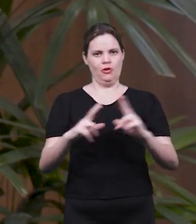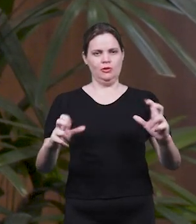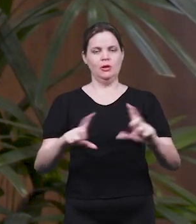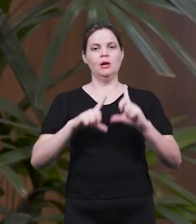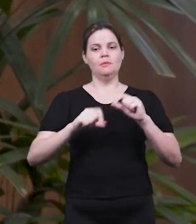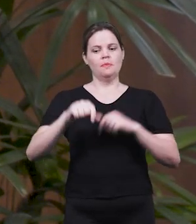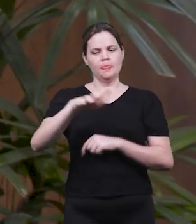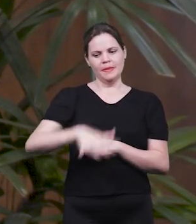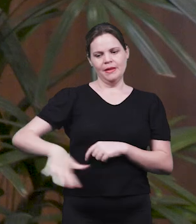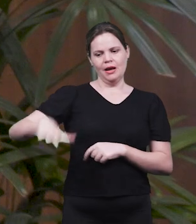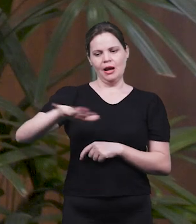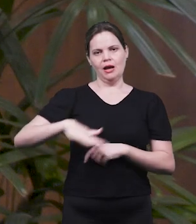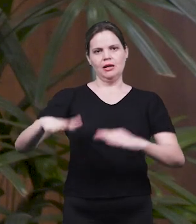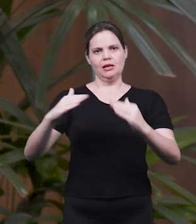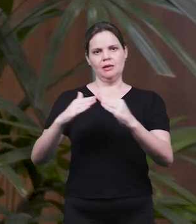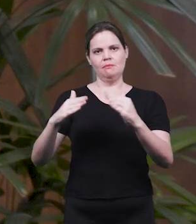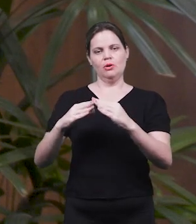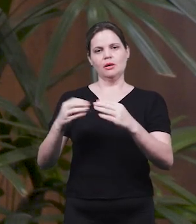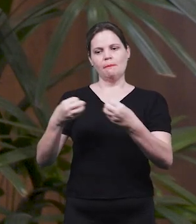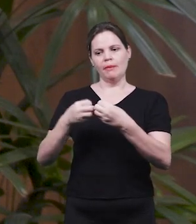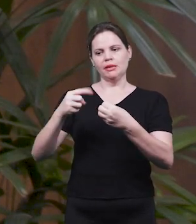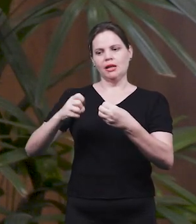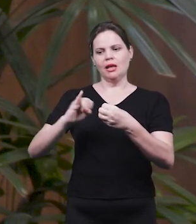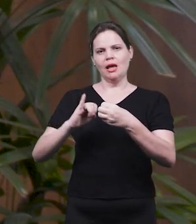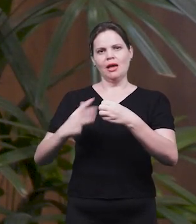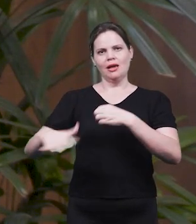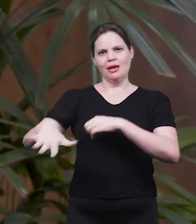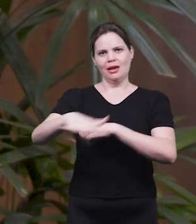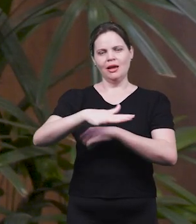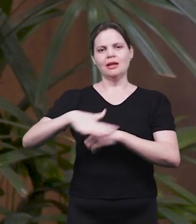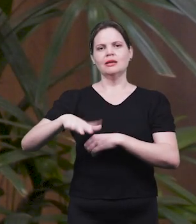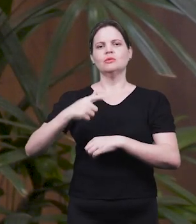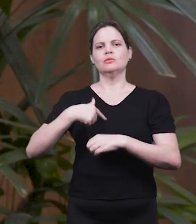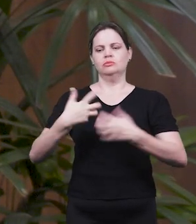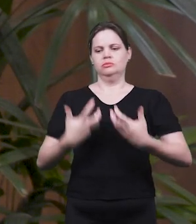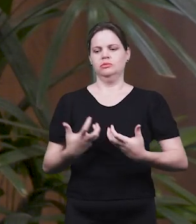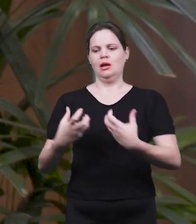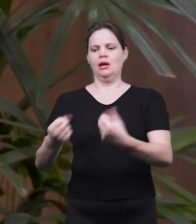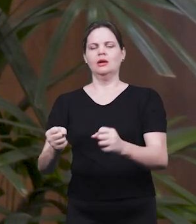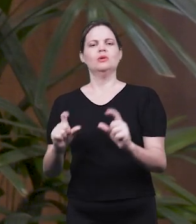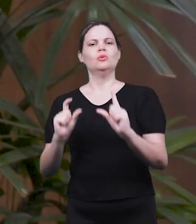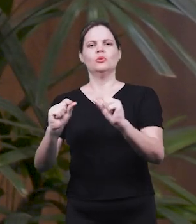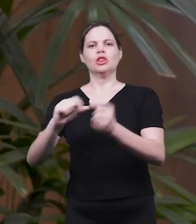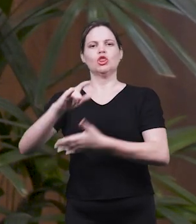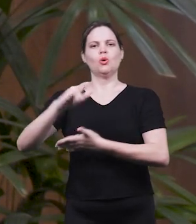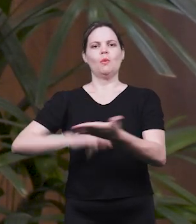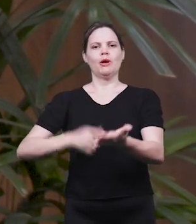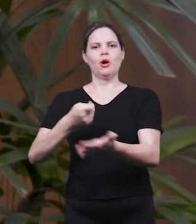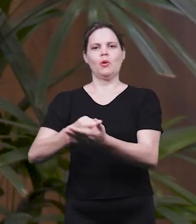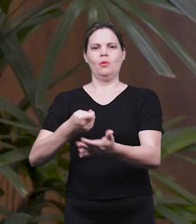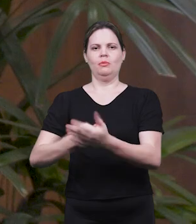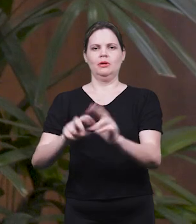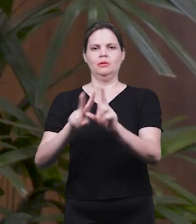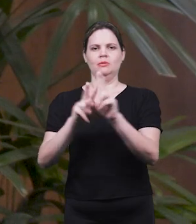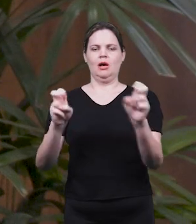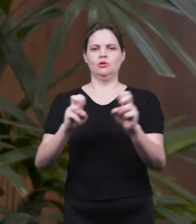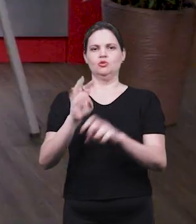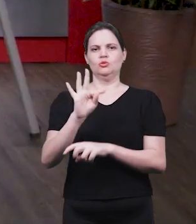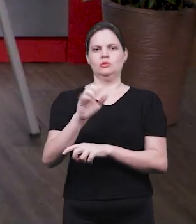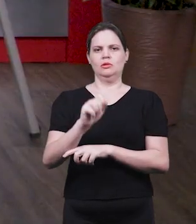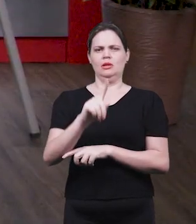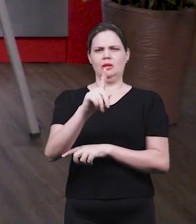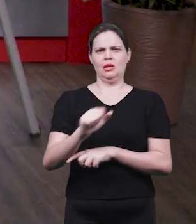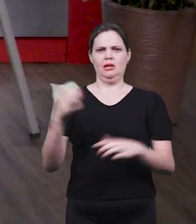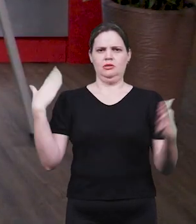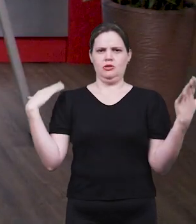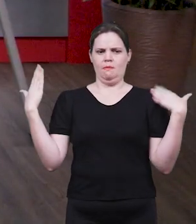que mora na região da ilha, ela recebeu uma notificação referente à cobrança da taxa de marinha. Nesse caso, seria